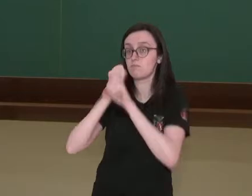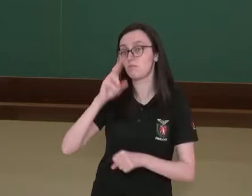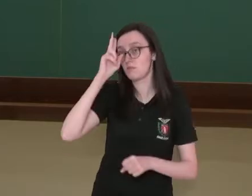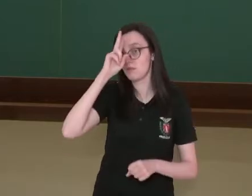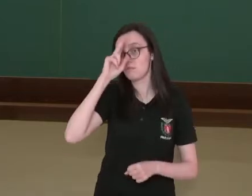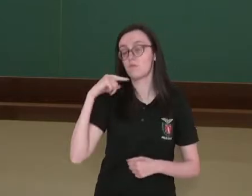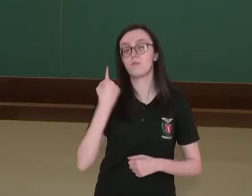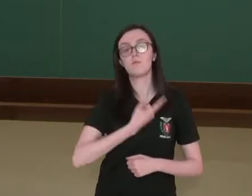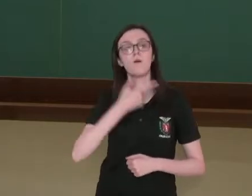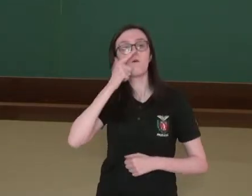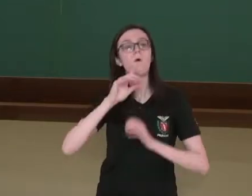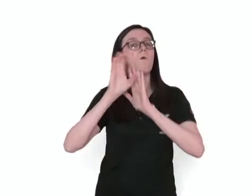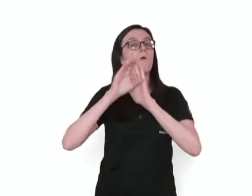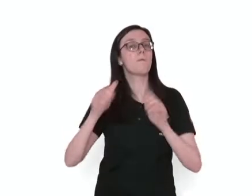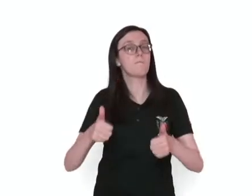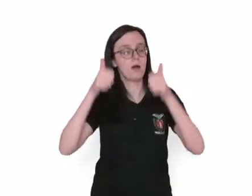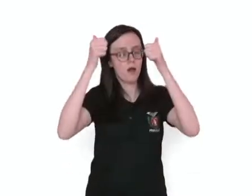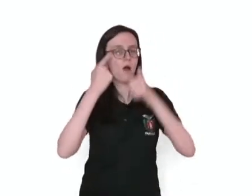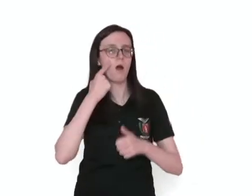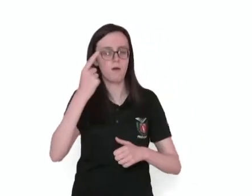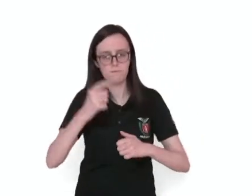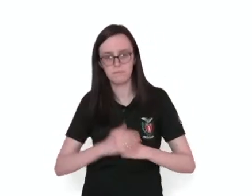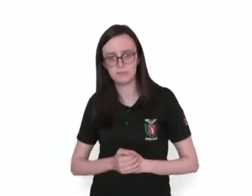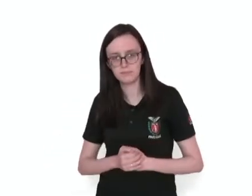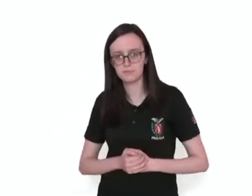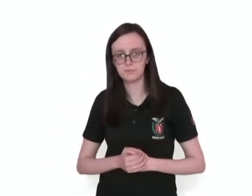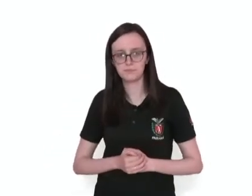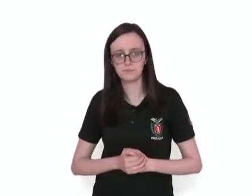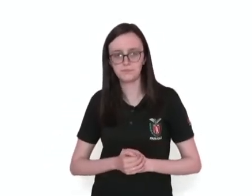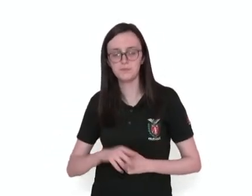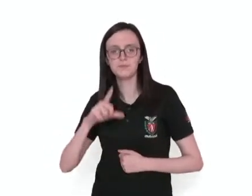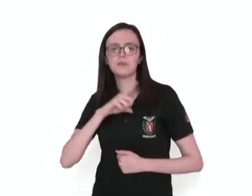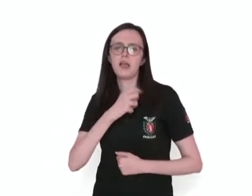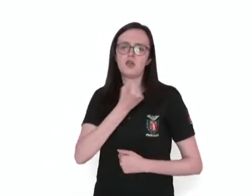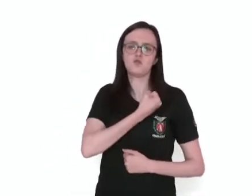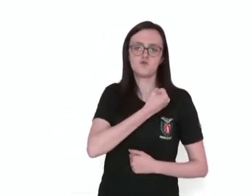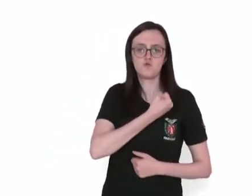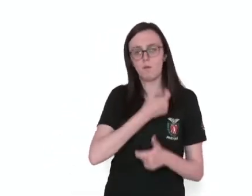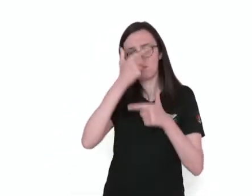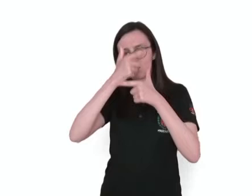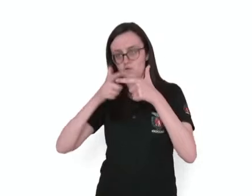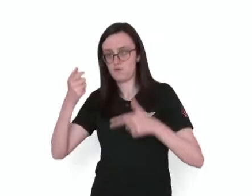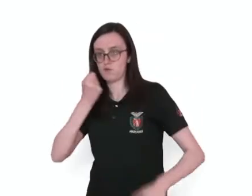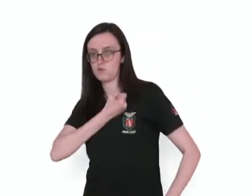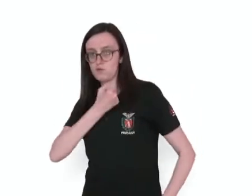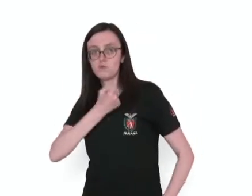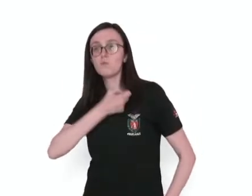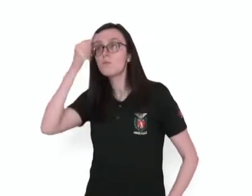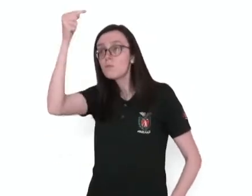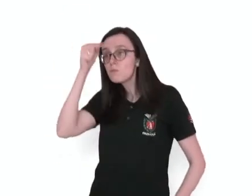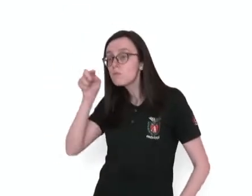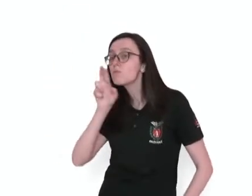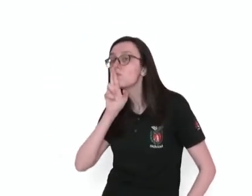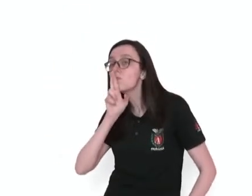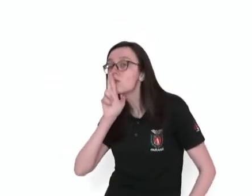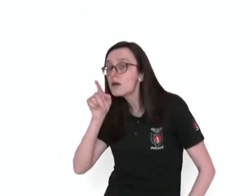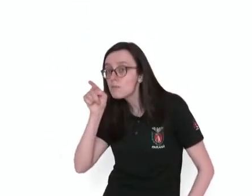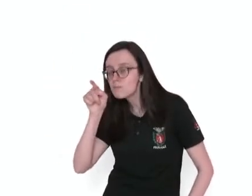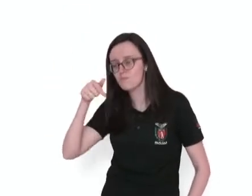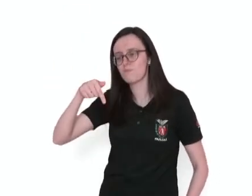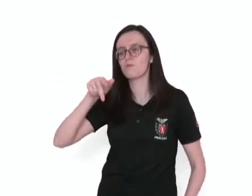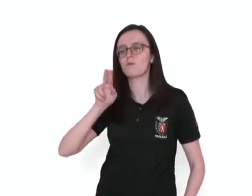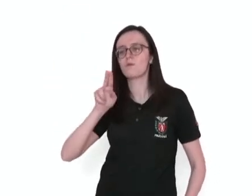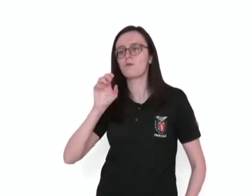gente conceituar melhor. A razão entre dois números é o quociente do primeiro